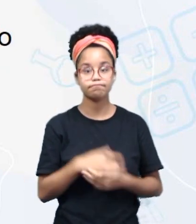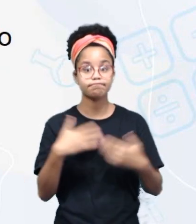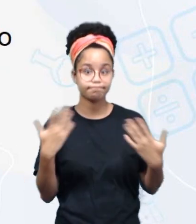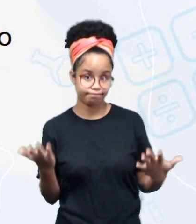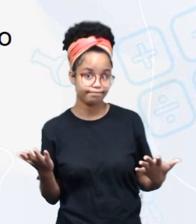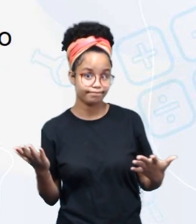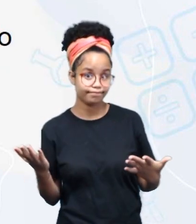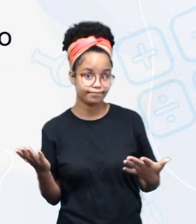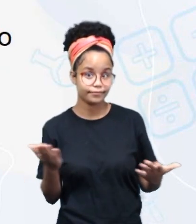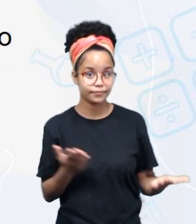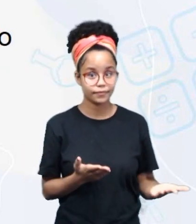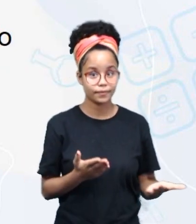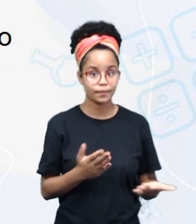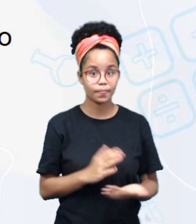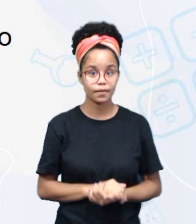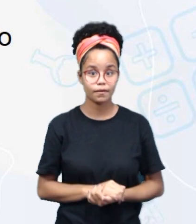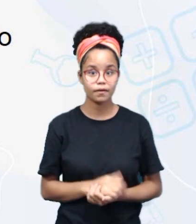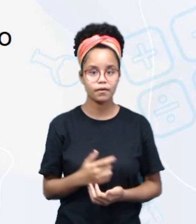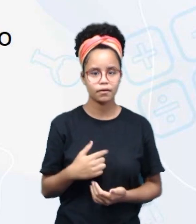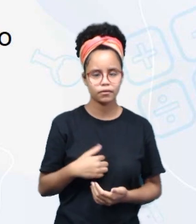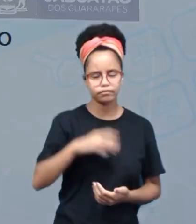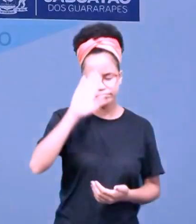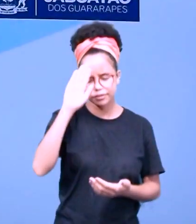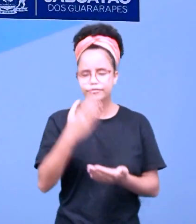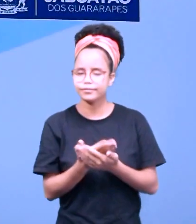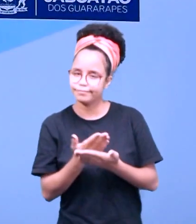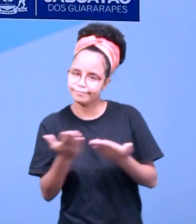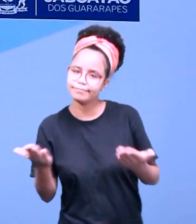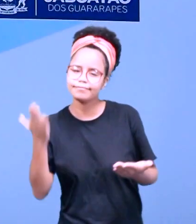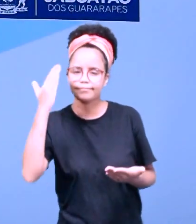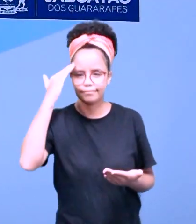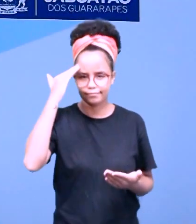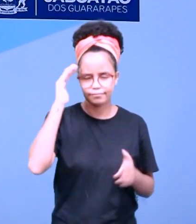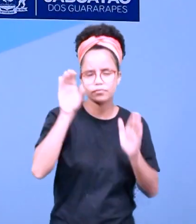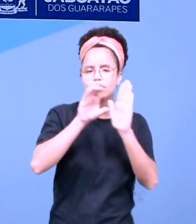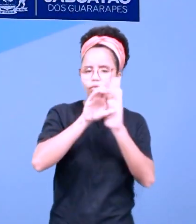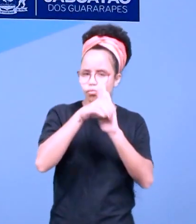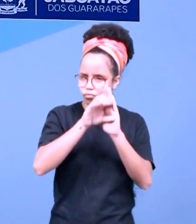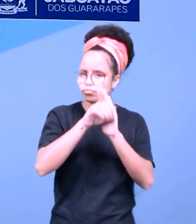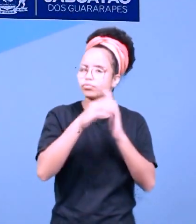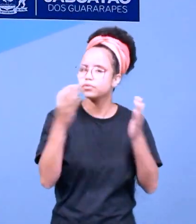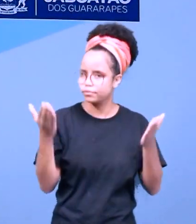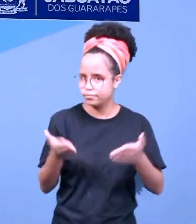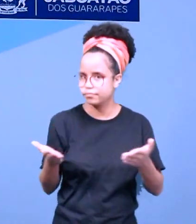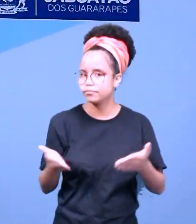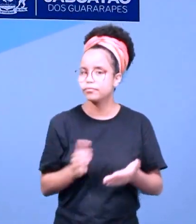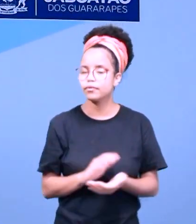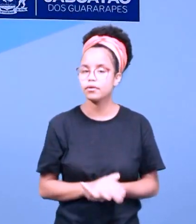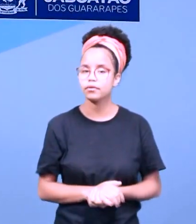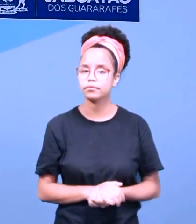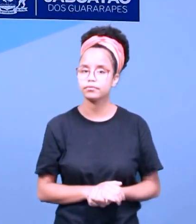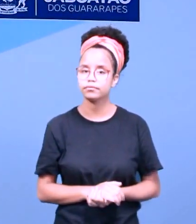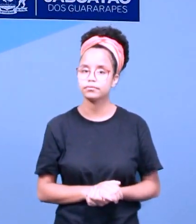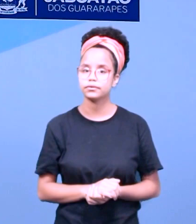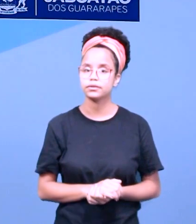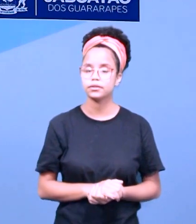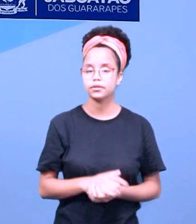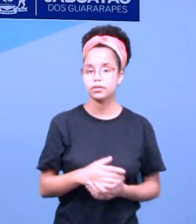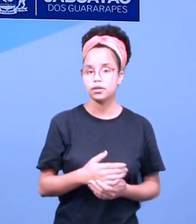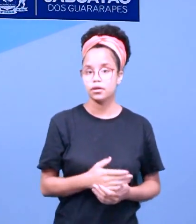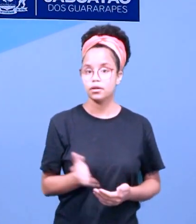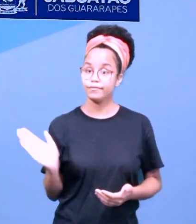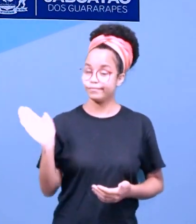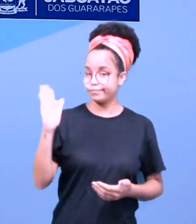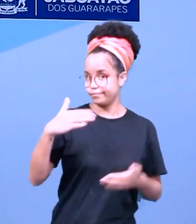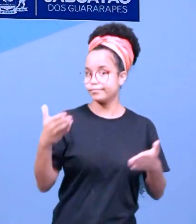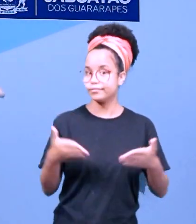Então, vamos lá. Então, eu acredito que vocês entenderam os conceitos que a gente passou. E agora, nós